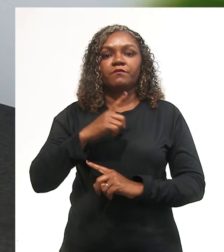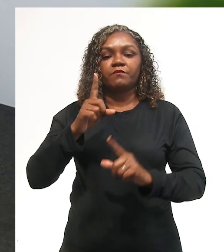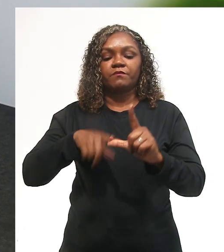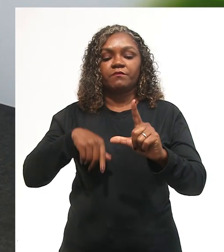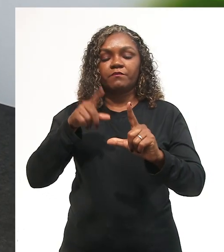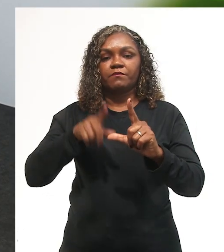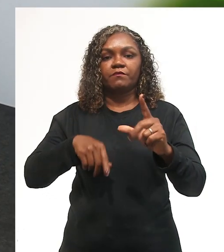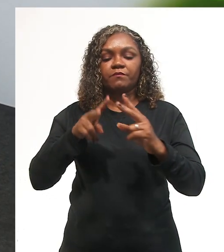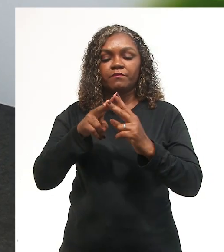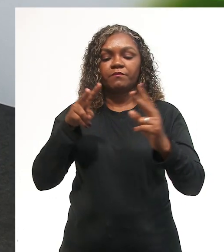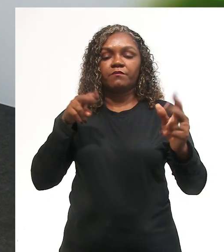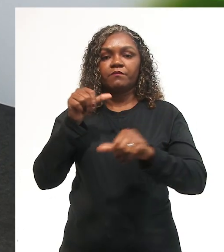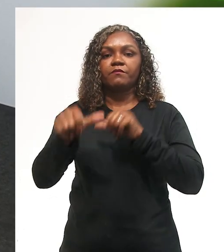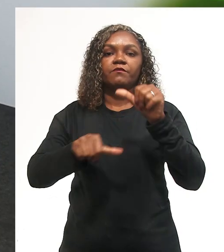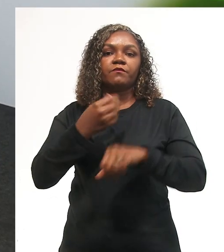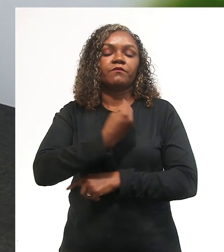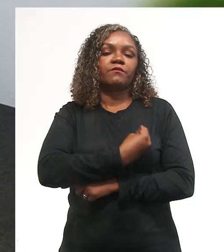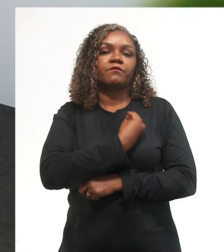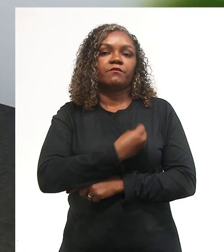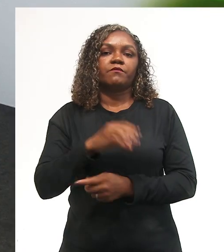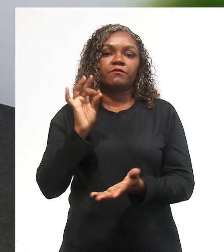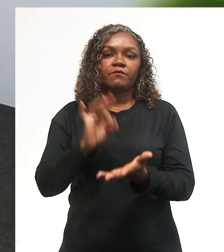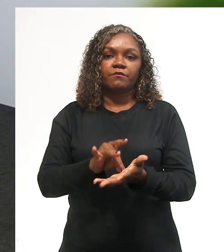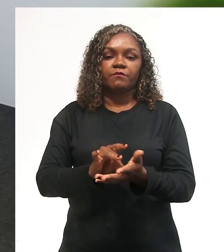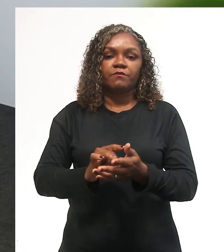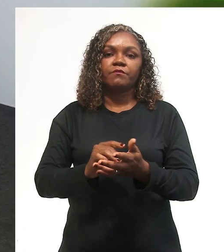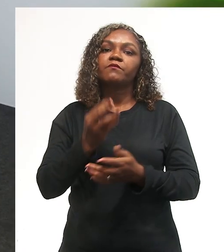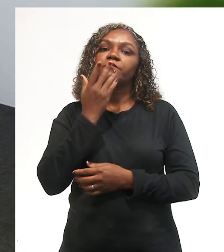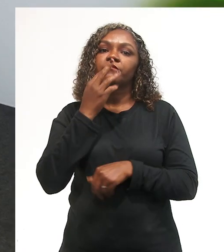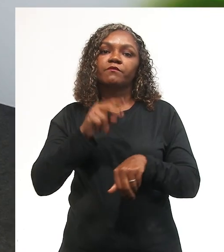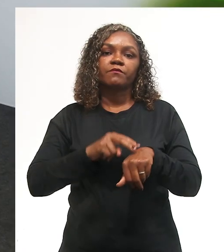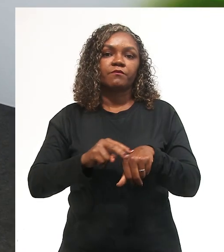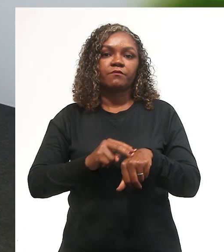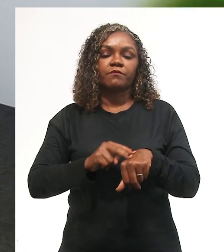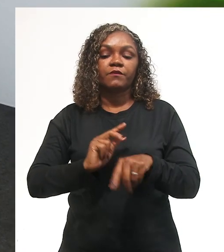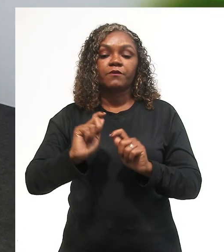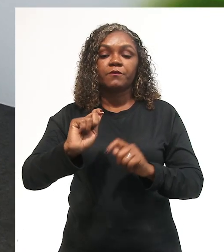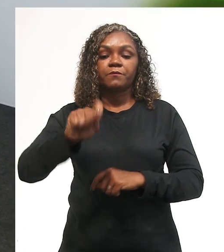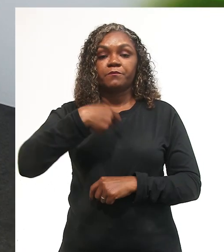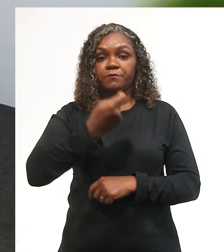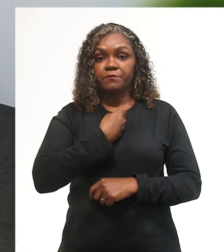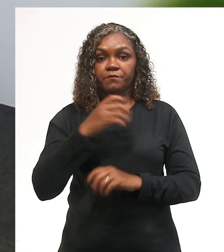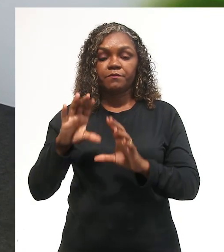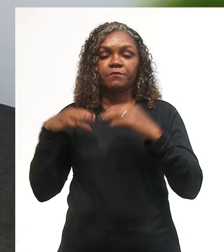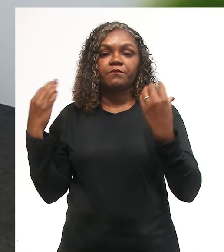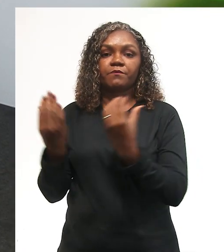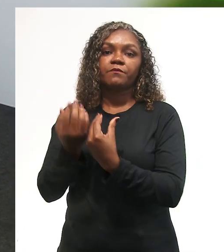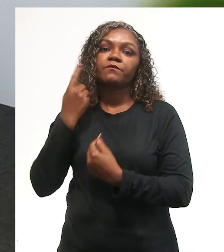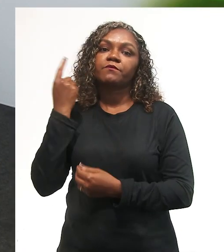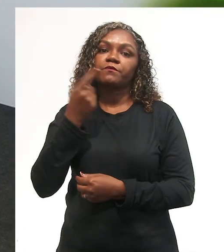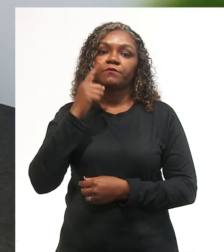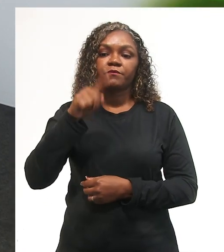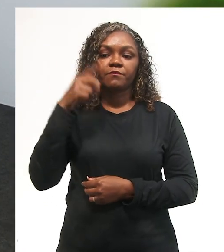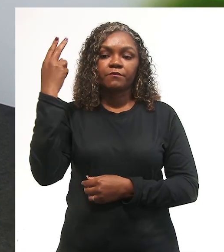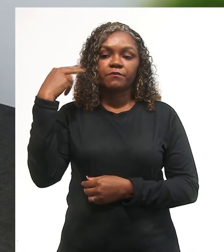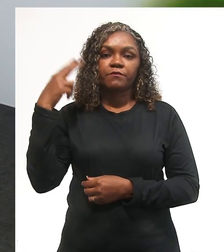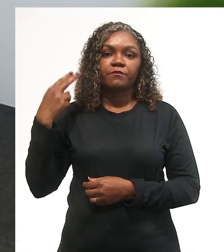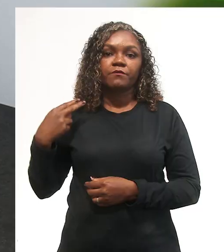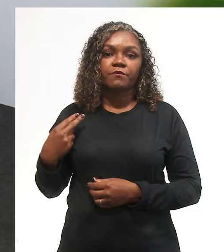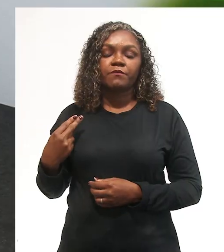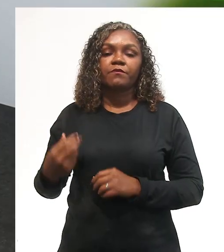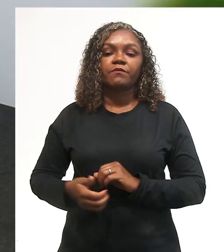os dizeres EAD Mudando Realidades na cor verde. O meu sinal na comunidade surda é esse.